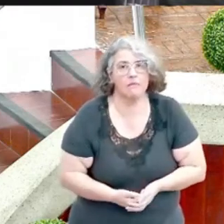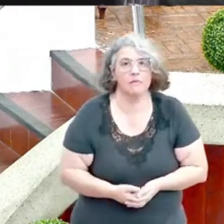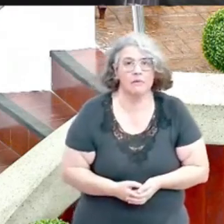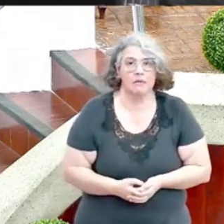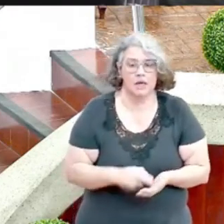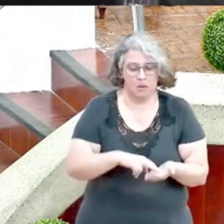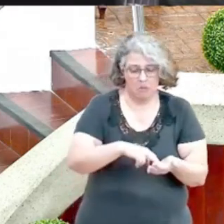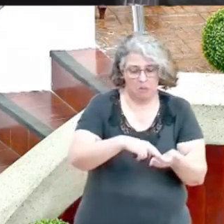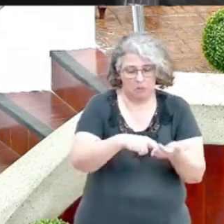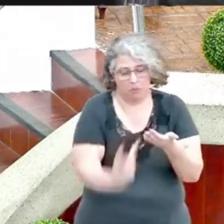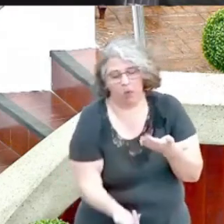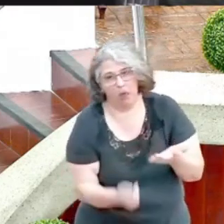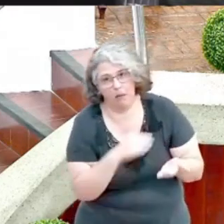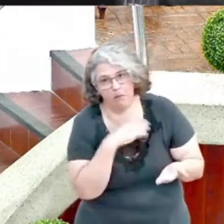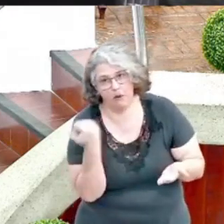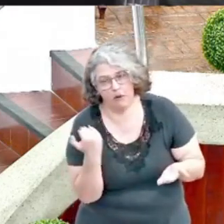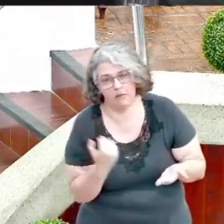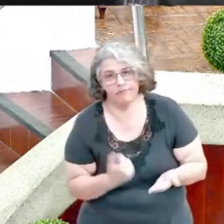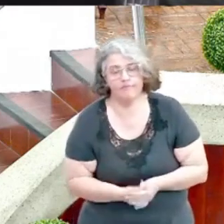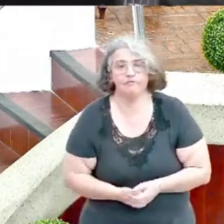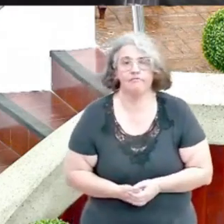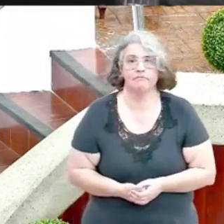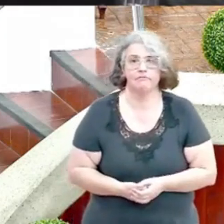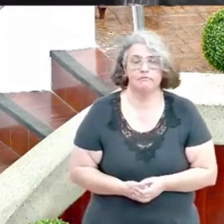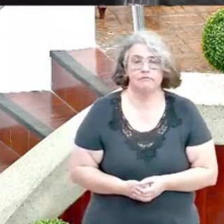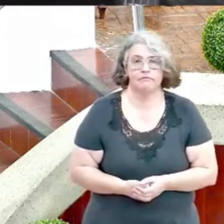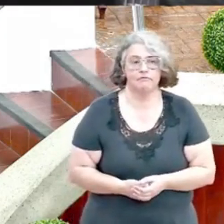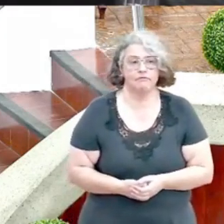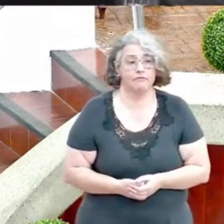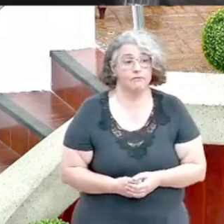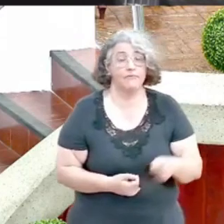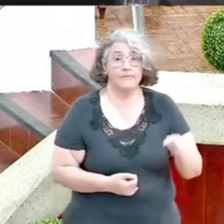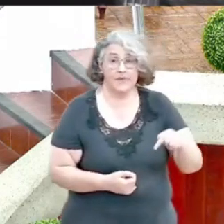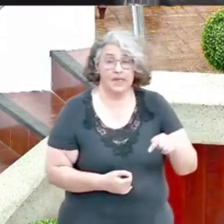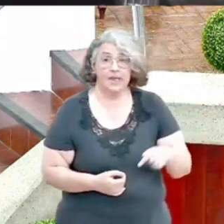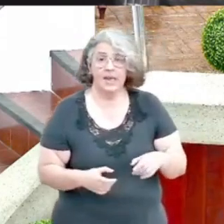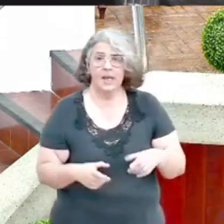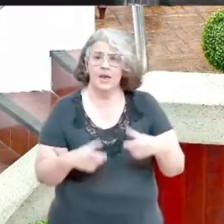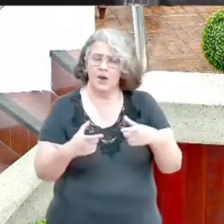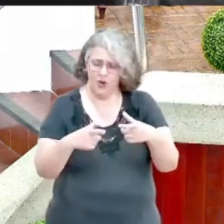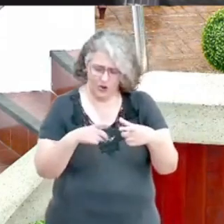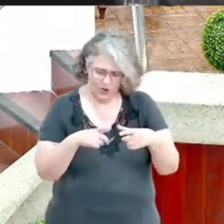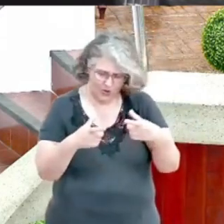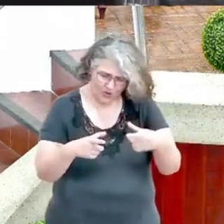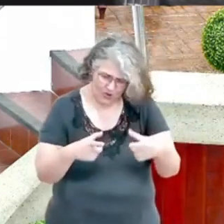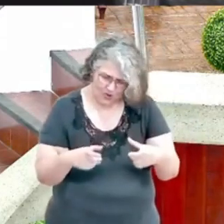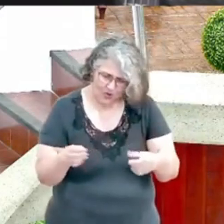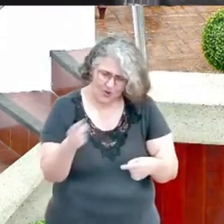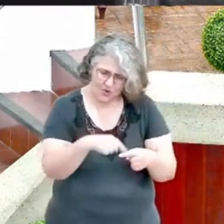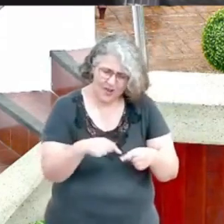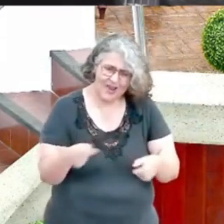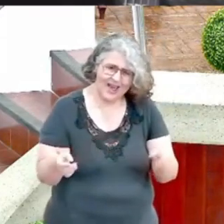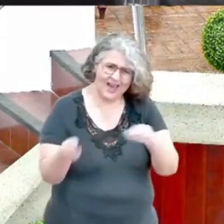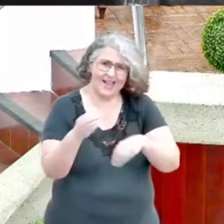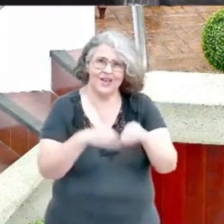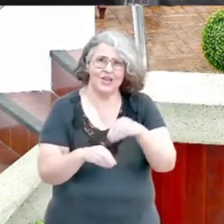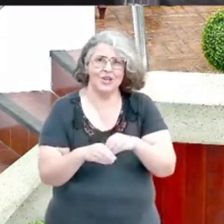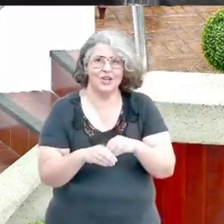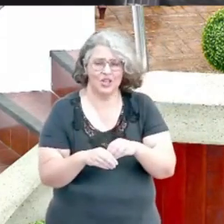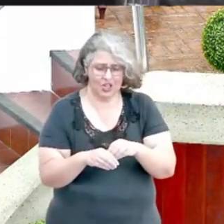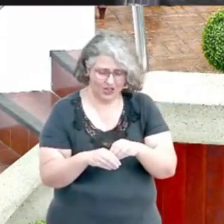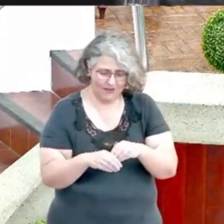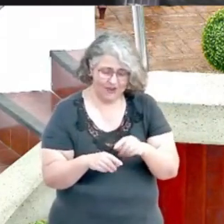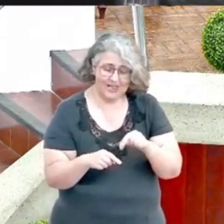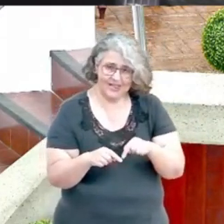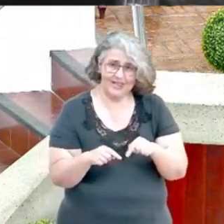É nesse lugar que você está agora. O lugar em que o sumo sacerdote de Israel entrava uma vez por ano, nós